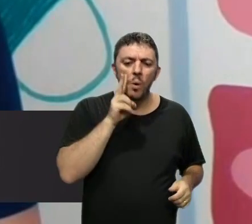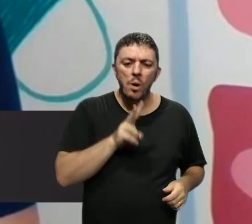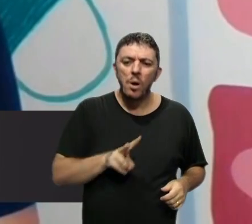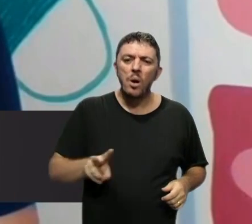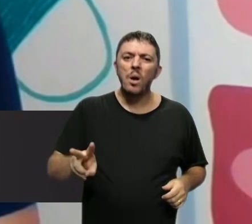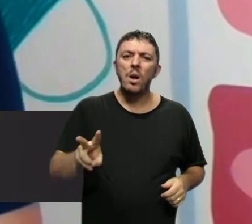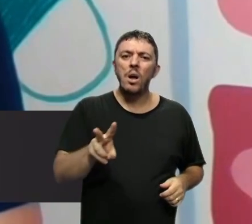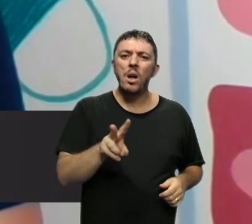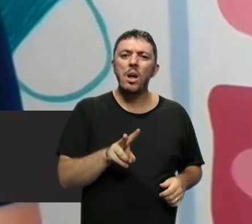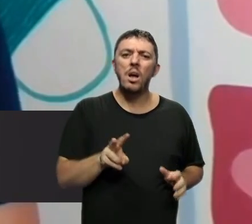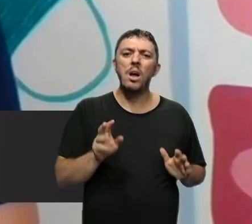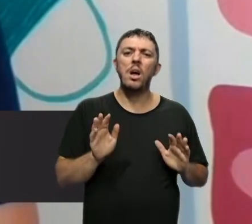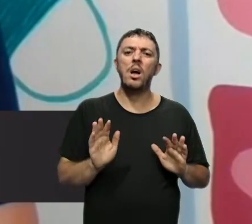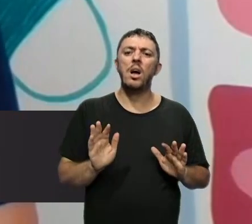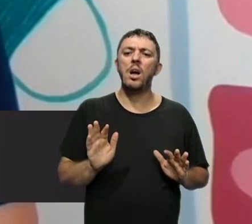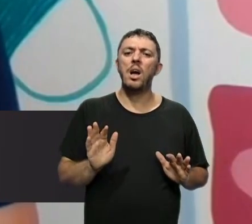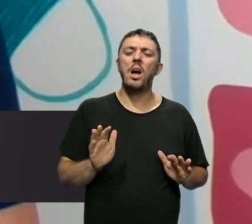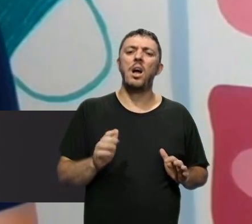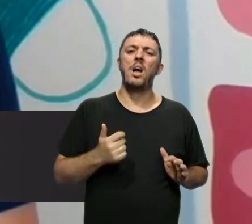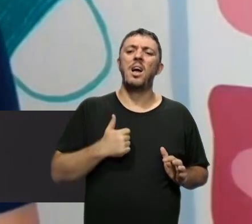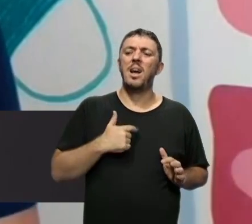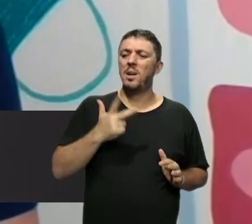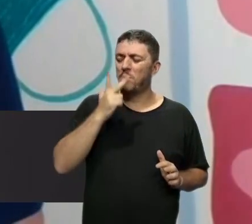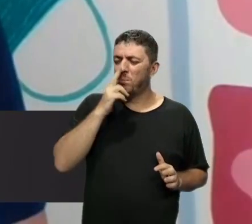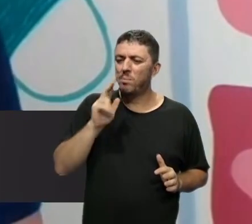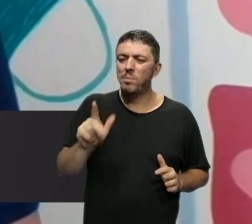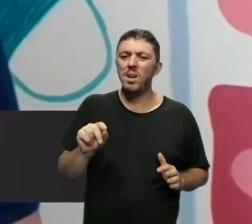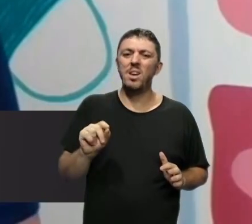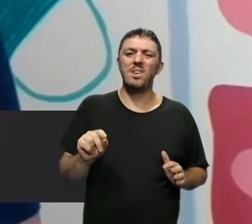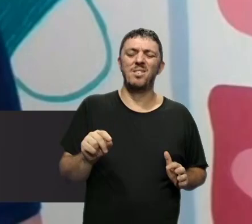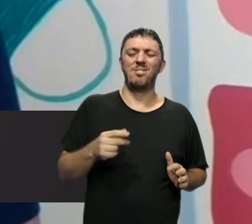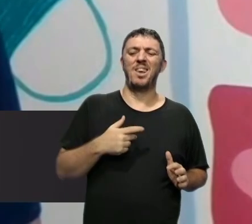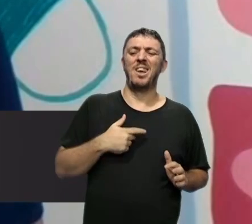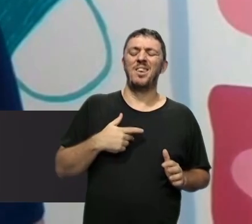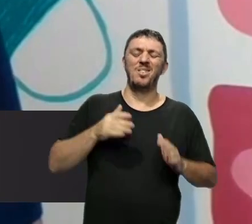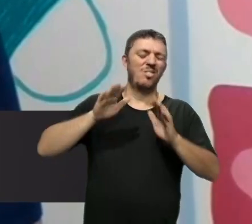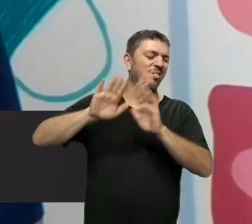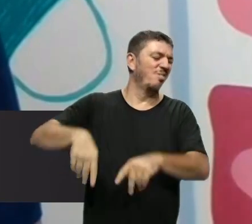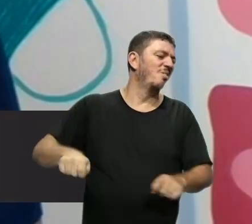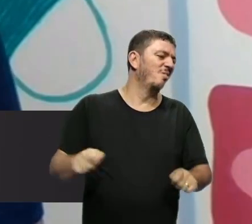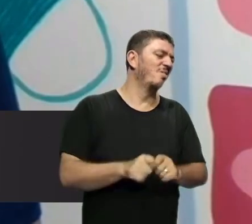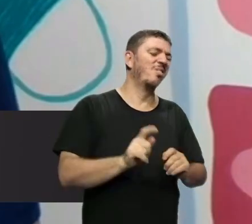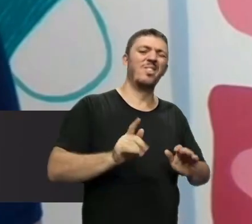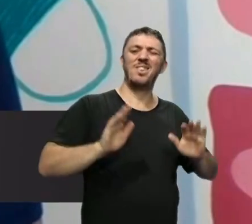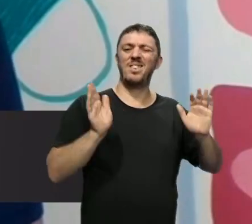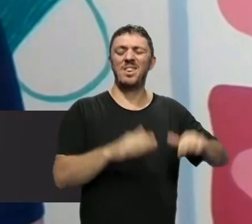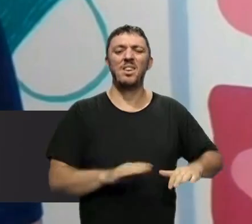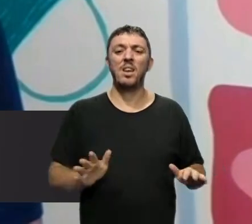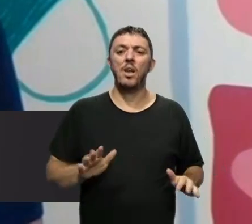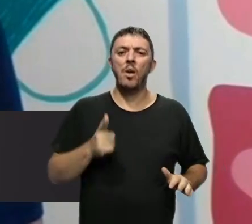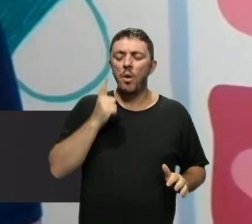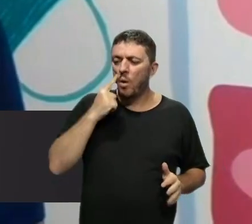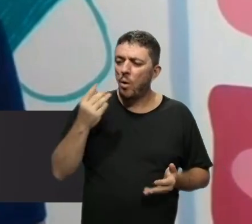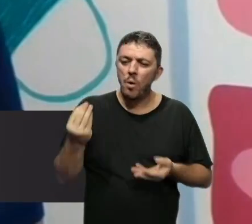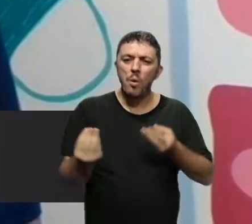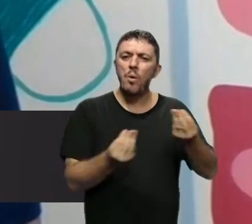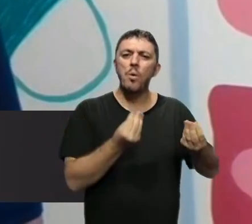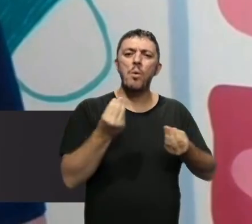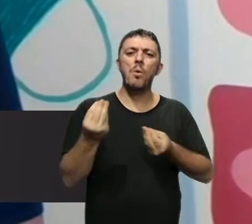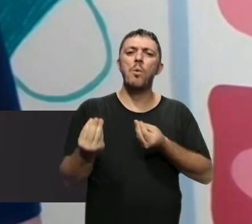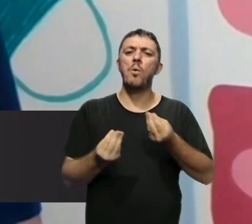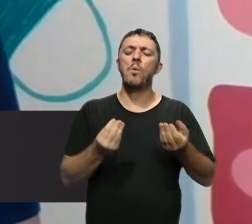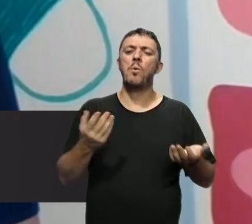daquela pessoa que, ai, tudo é desculpa para não fazer, e como é que a gente começa a olhar para esse lado cheio do copo, né? Como é